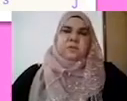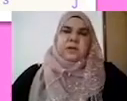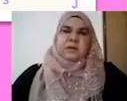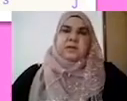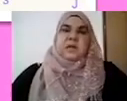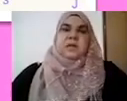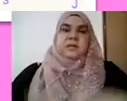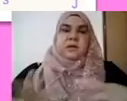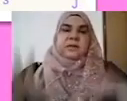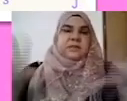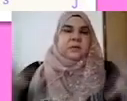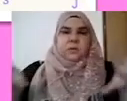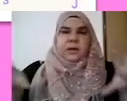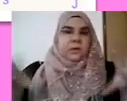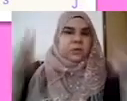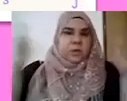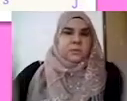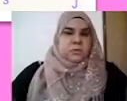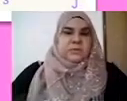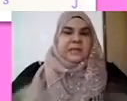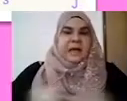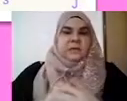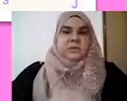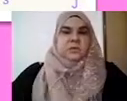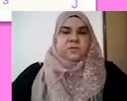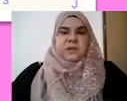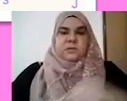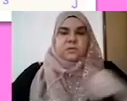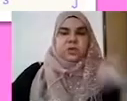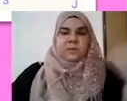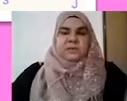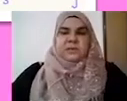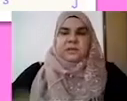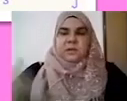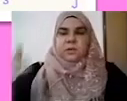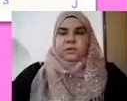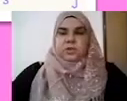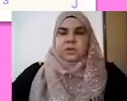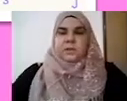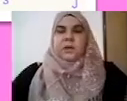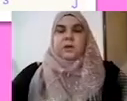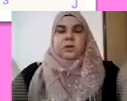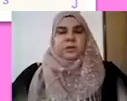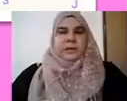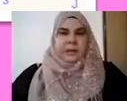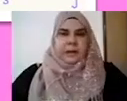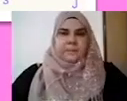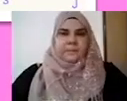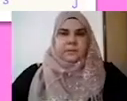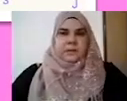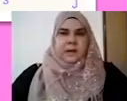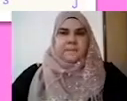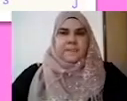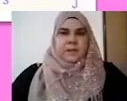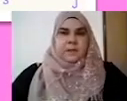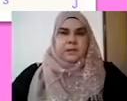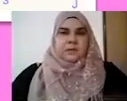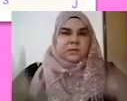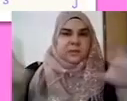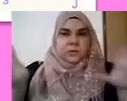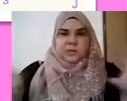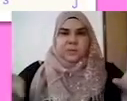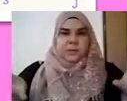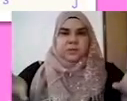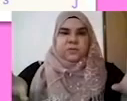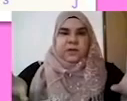são diferentes. Então, os nomes dos lados são diferentes. Um chama CD, o outro chama JK. Tá? Então,